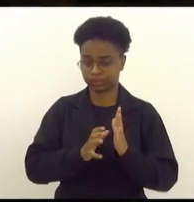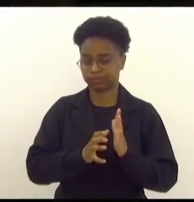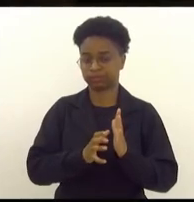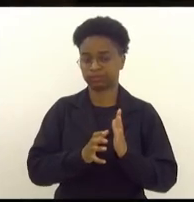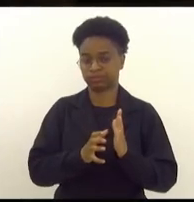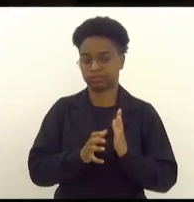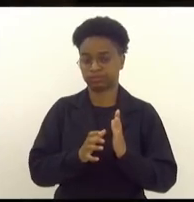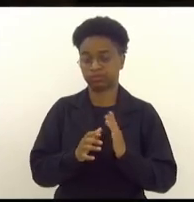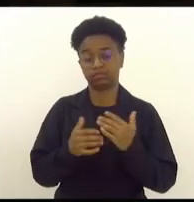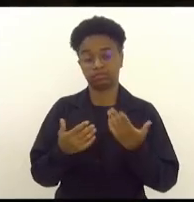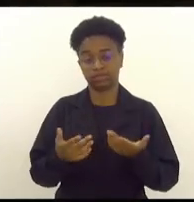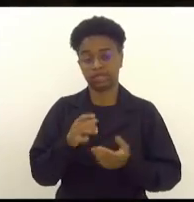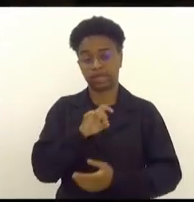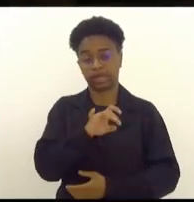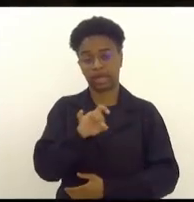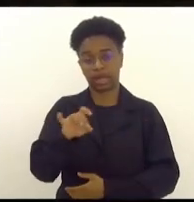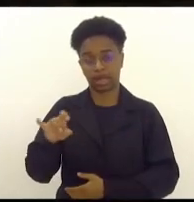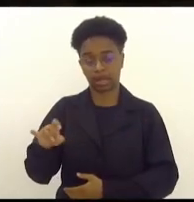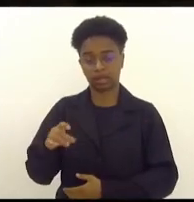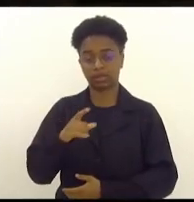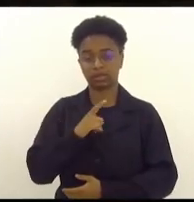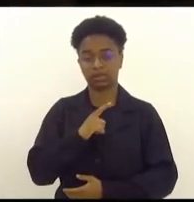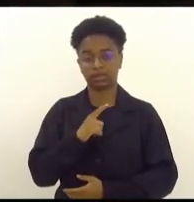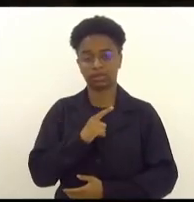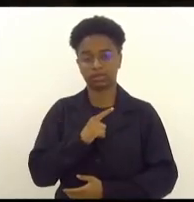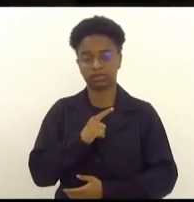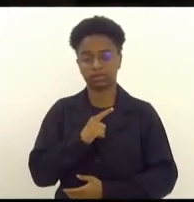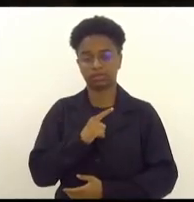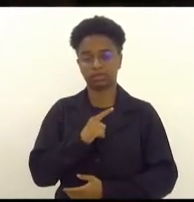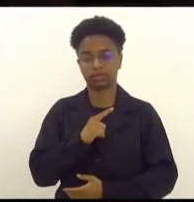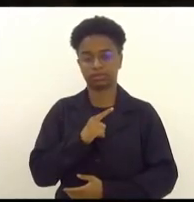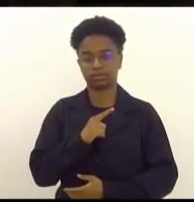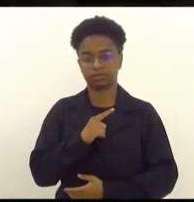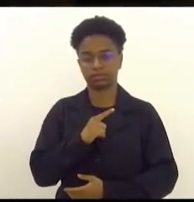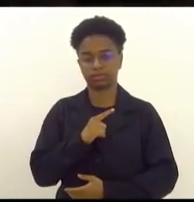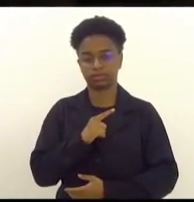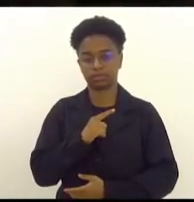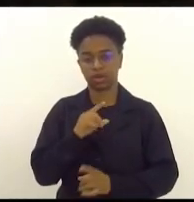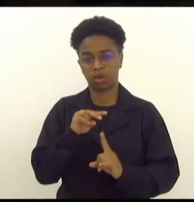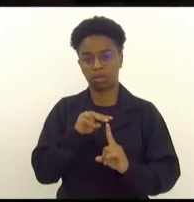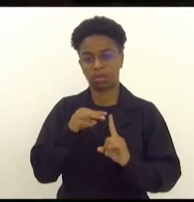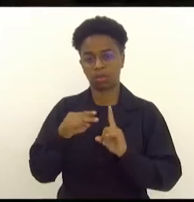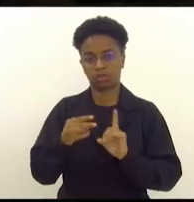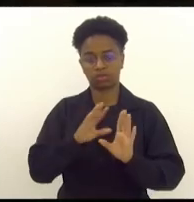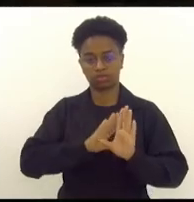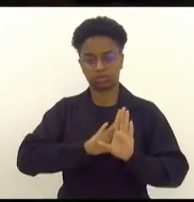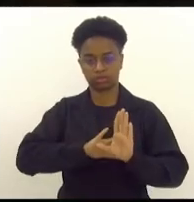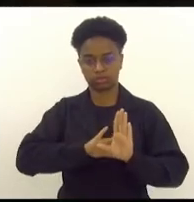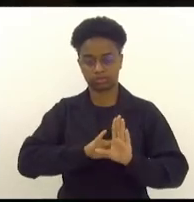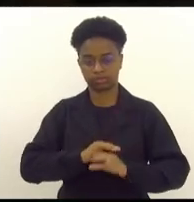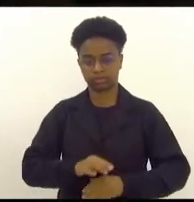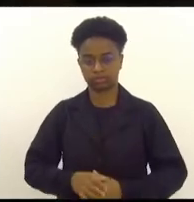e cada um tem sua concepção ideológica